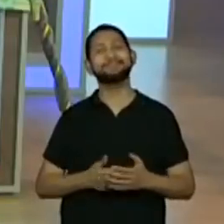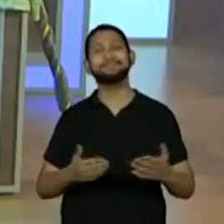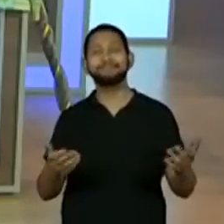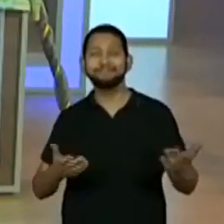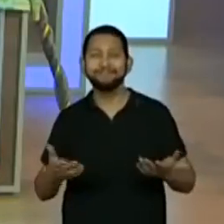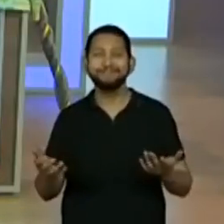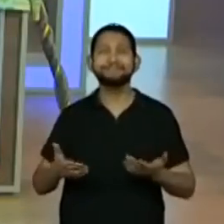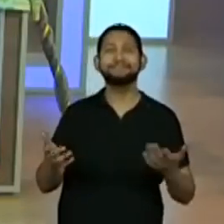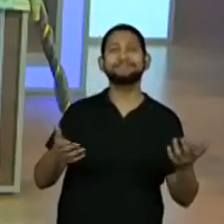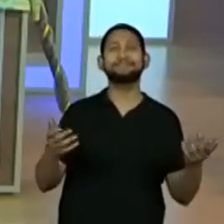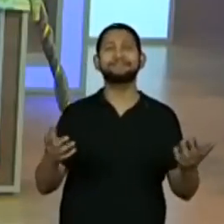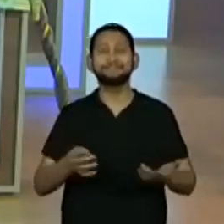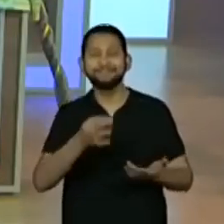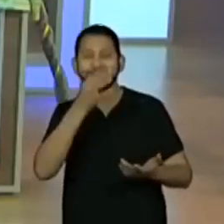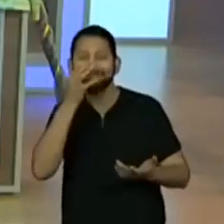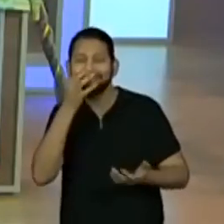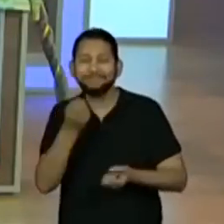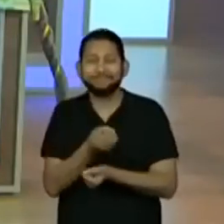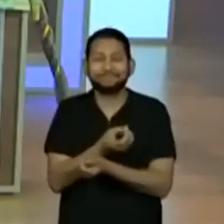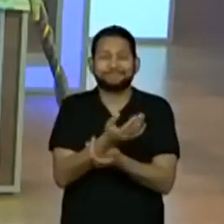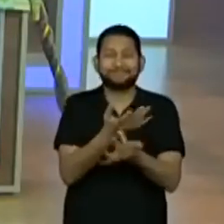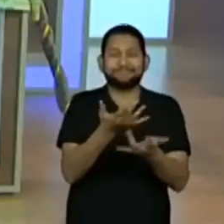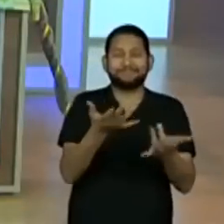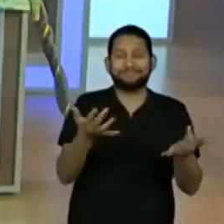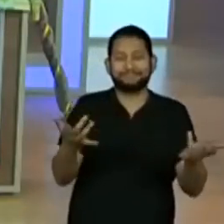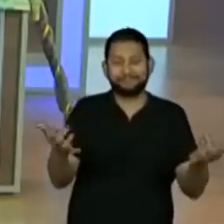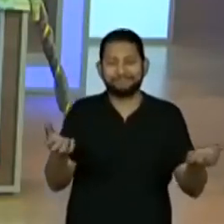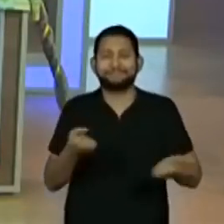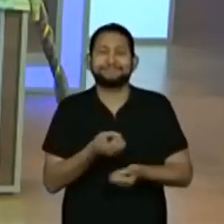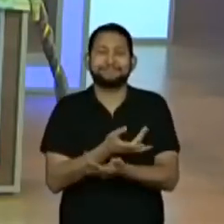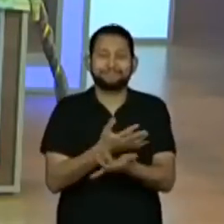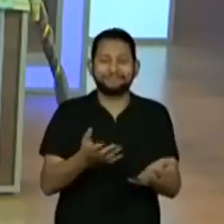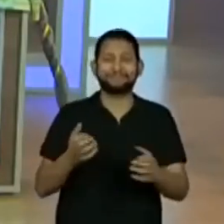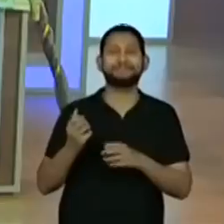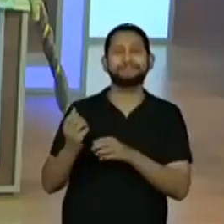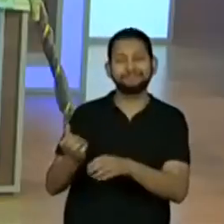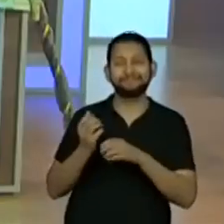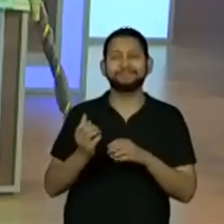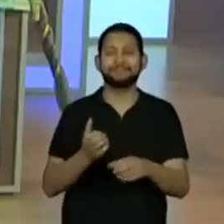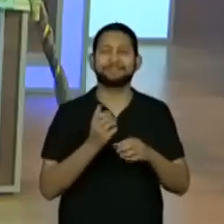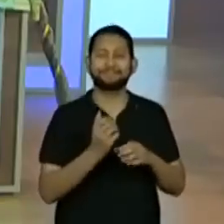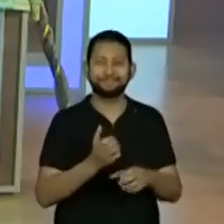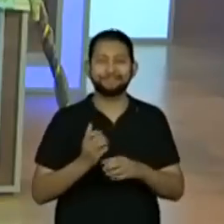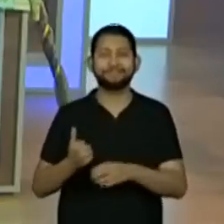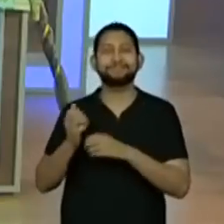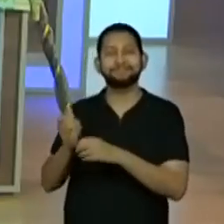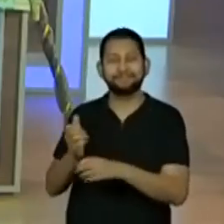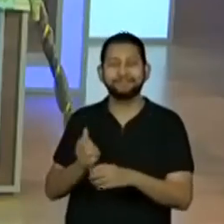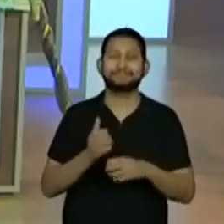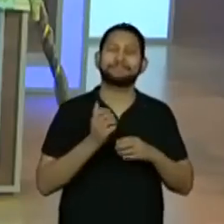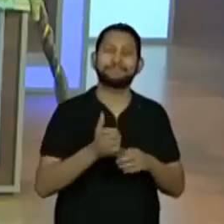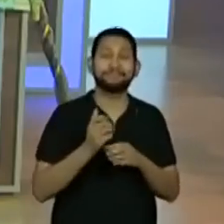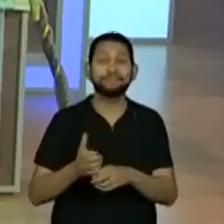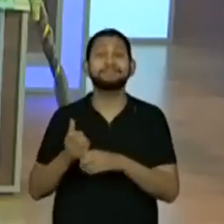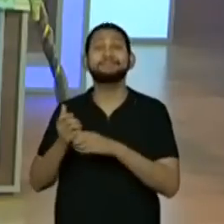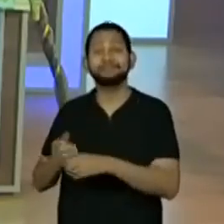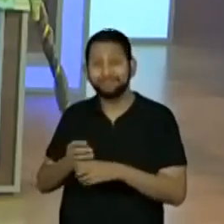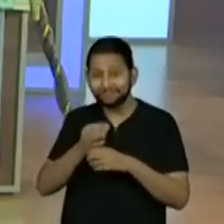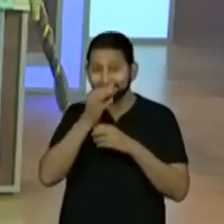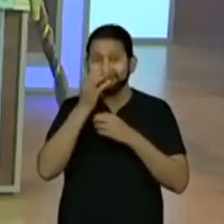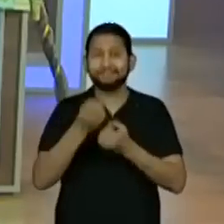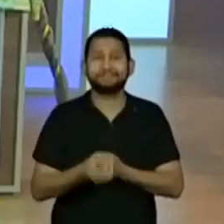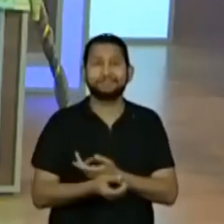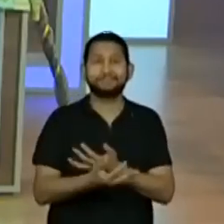caindo fulô, tá caindo fulô, tá caindo fulô,